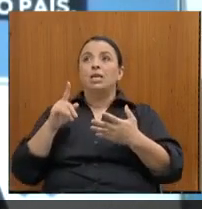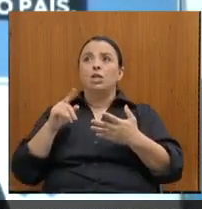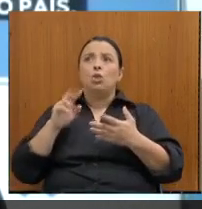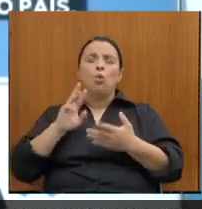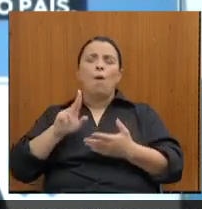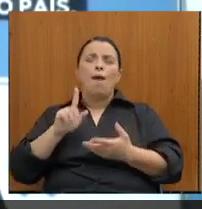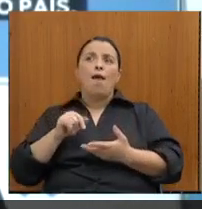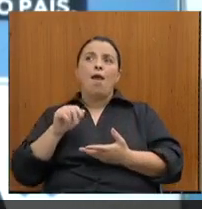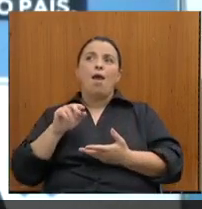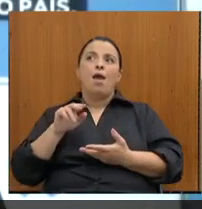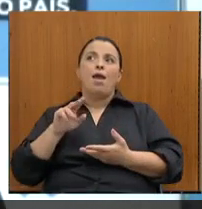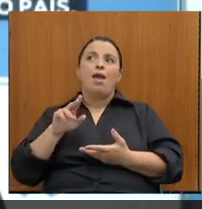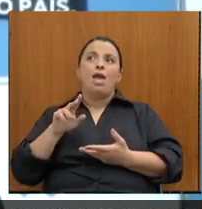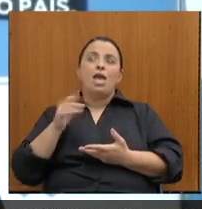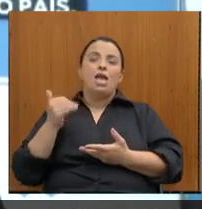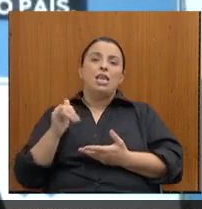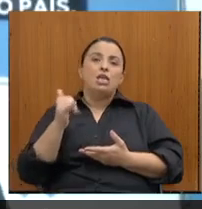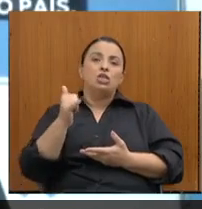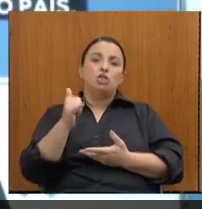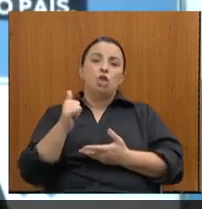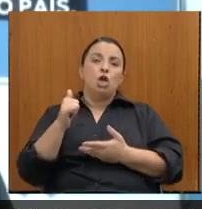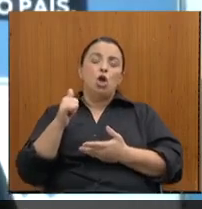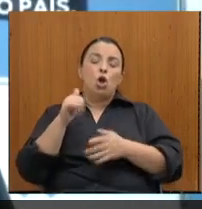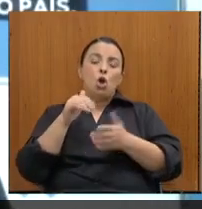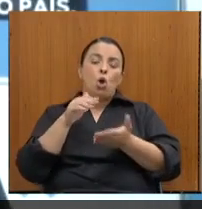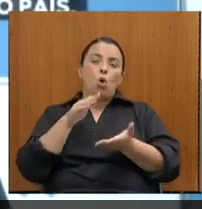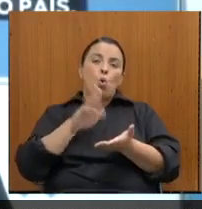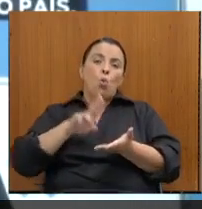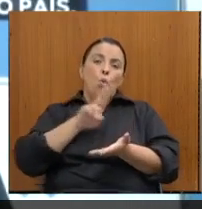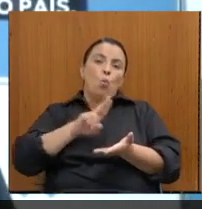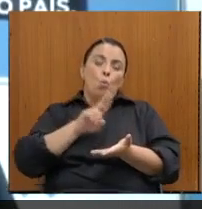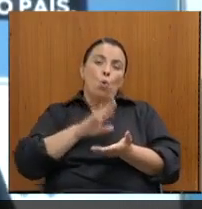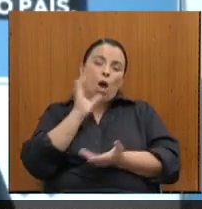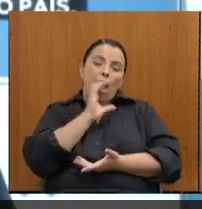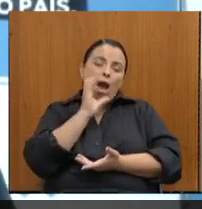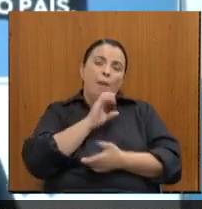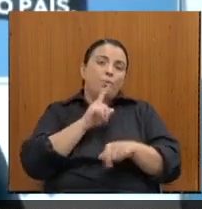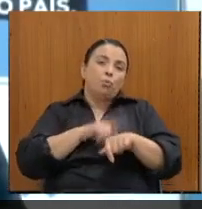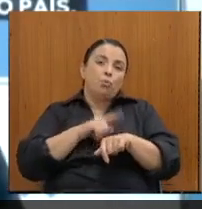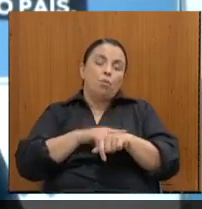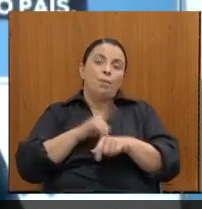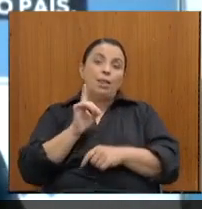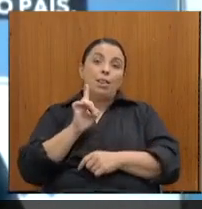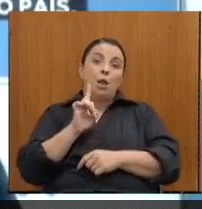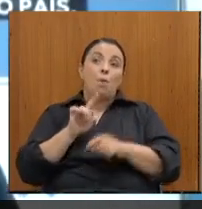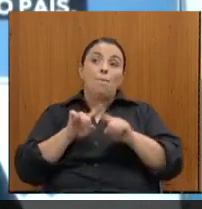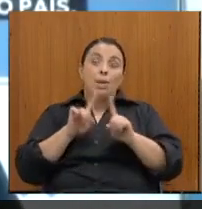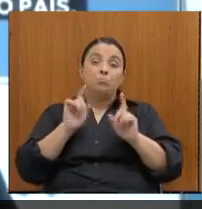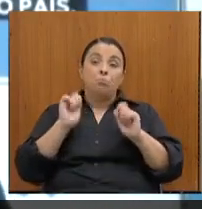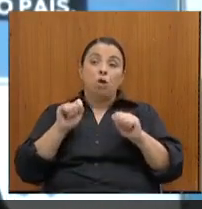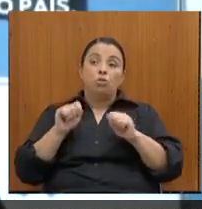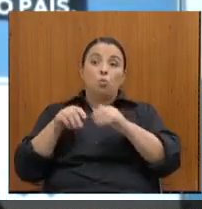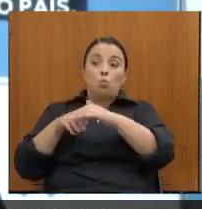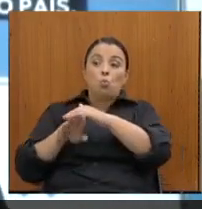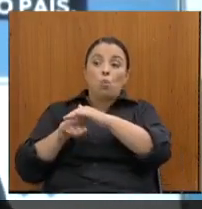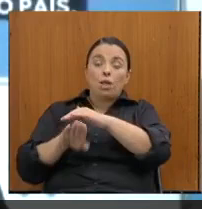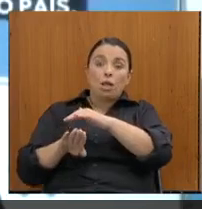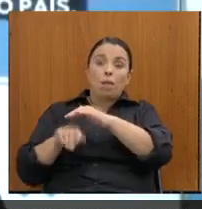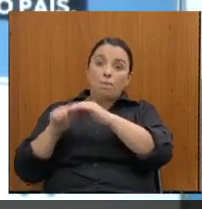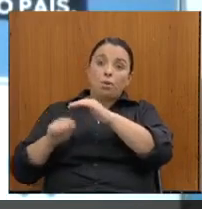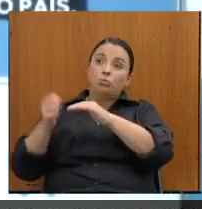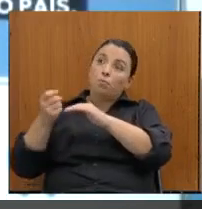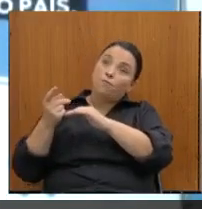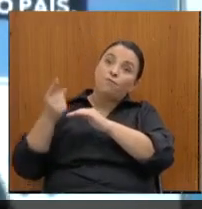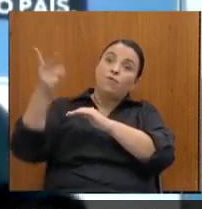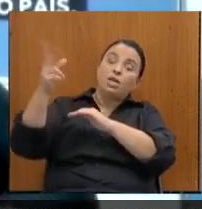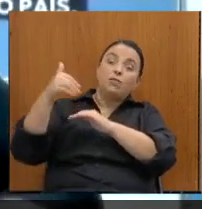consumida momentaneamente no local mas ele é atualmente inclusive para ser insuportável nós